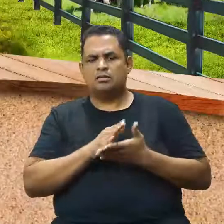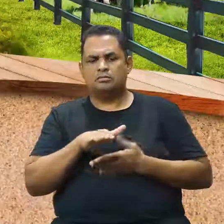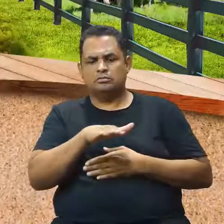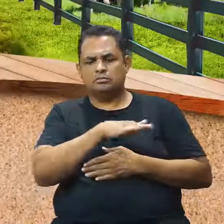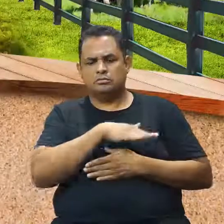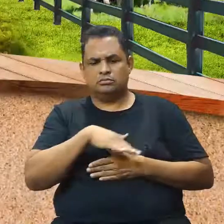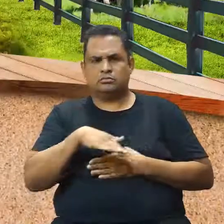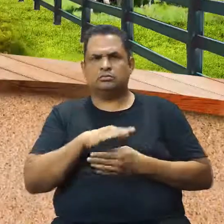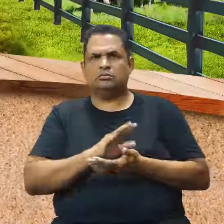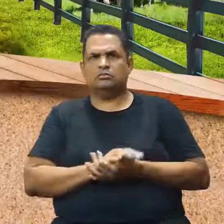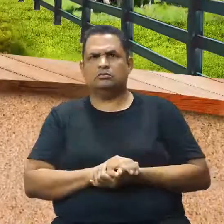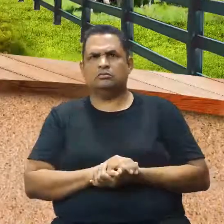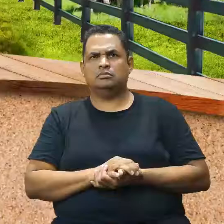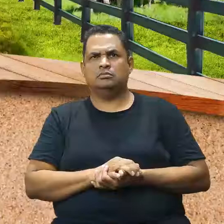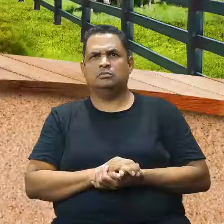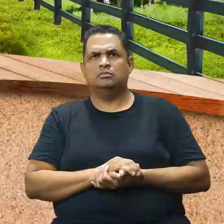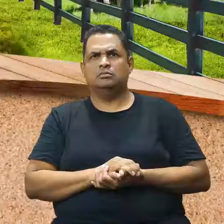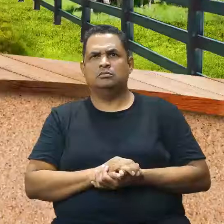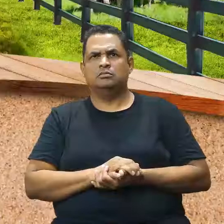dos safres.